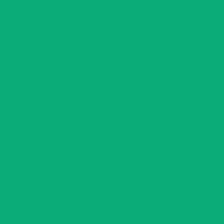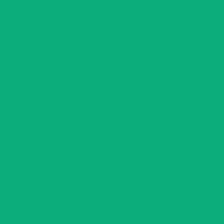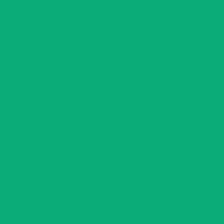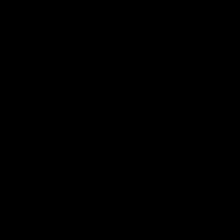E aí